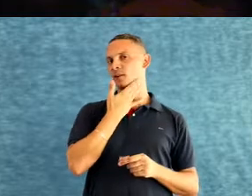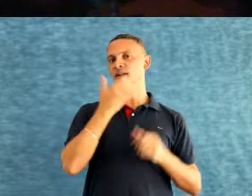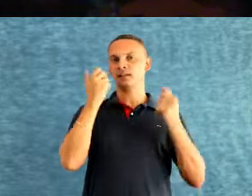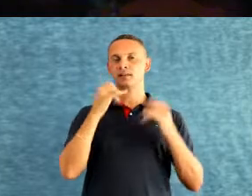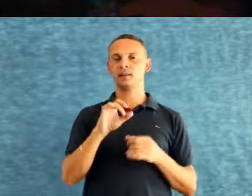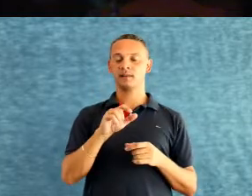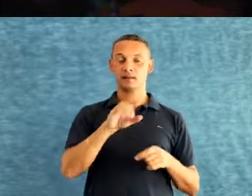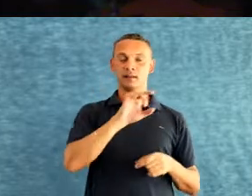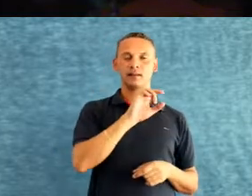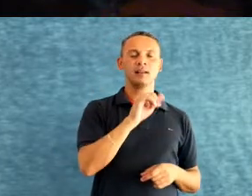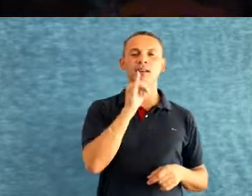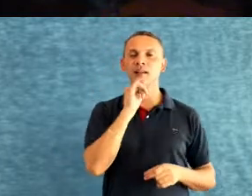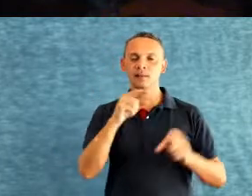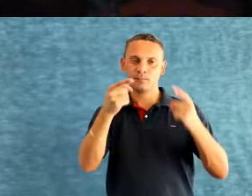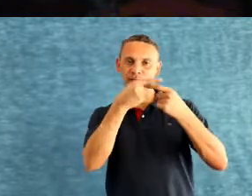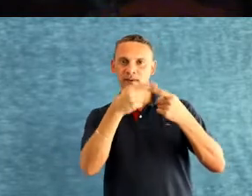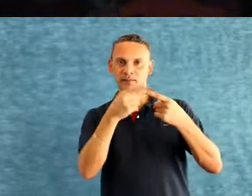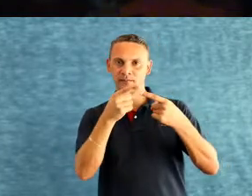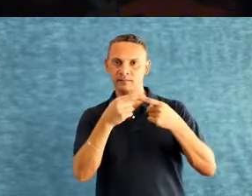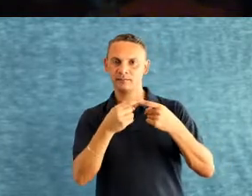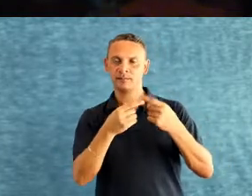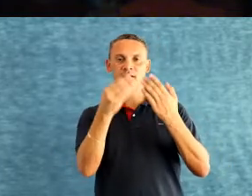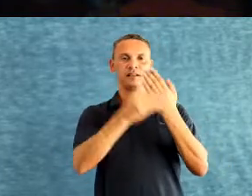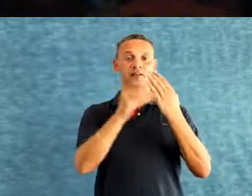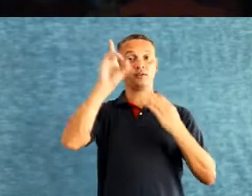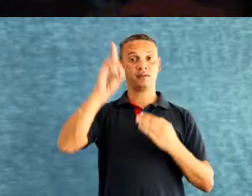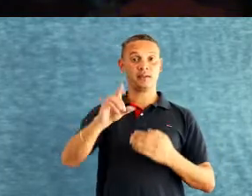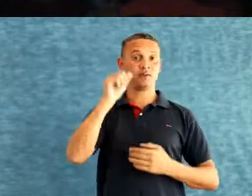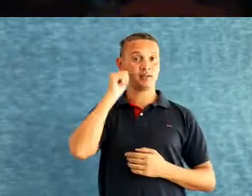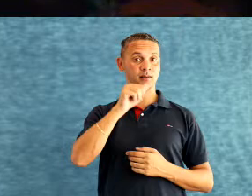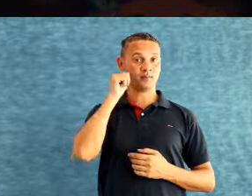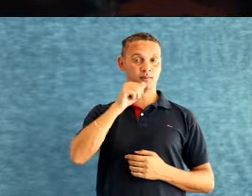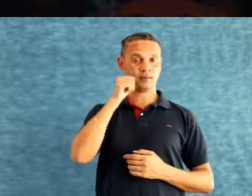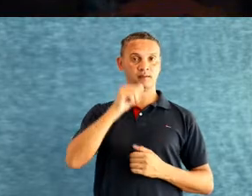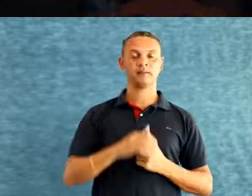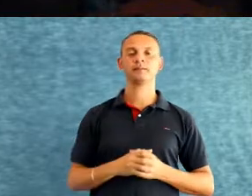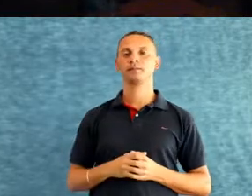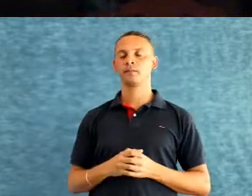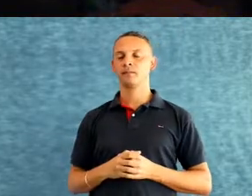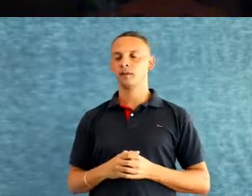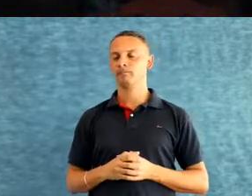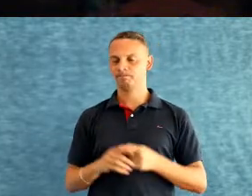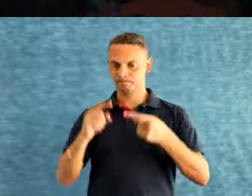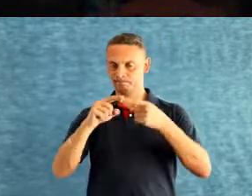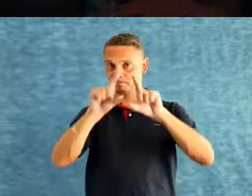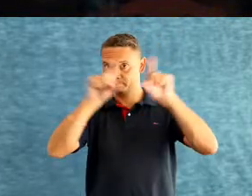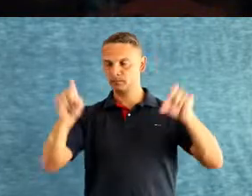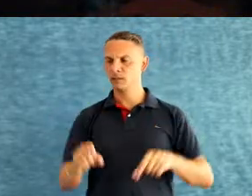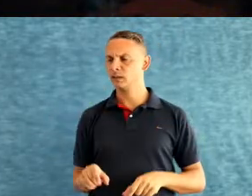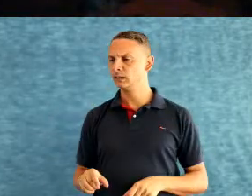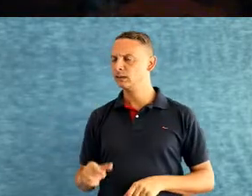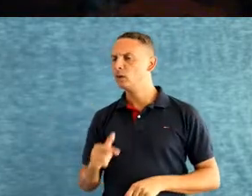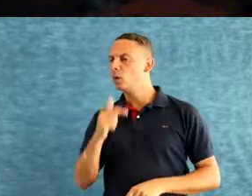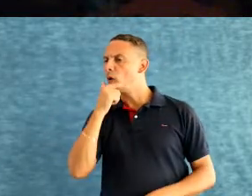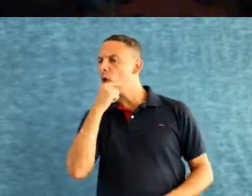cada homem, em particular, desse livro Direitos das Mulheres, desse primeiro livro dela, se cada homem, em particular, fosse obrigado